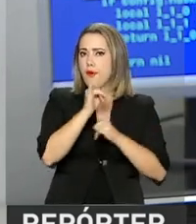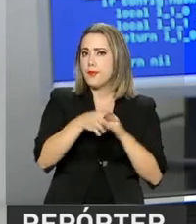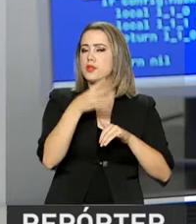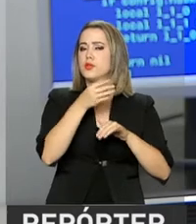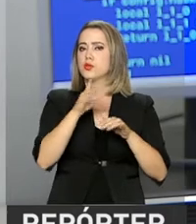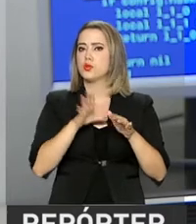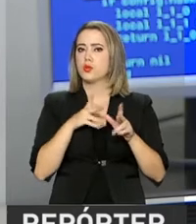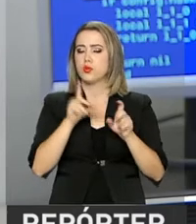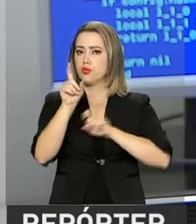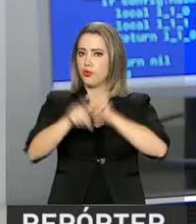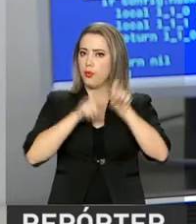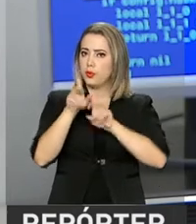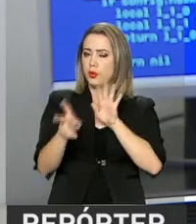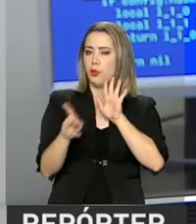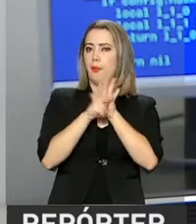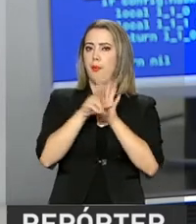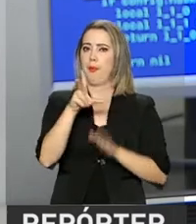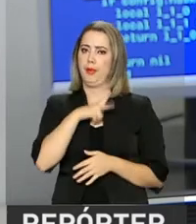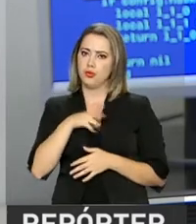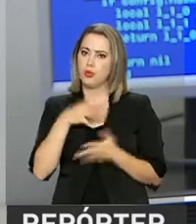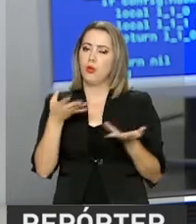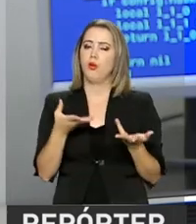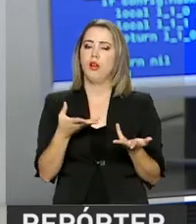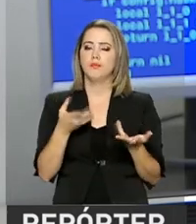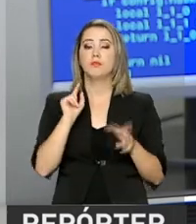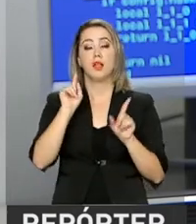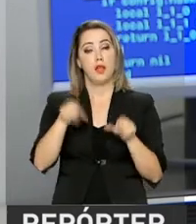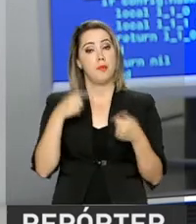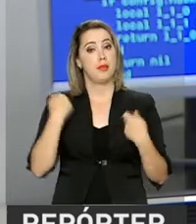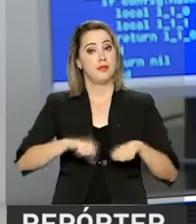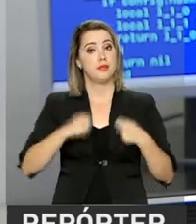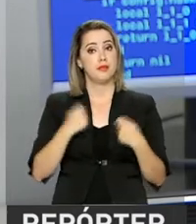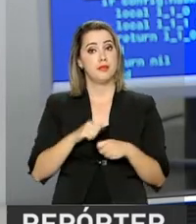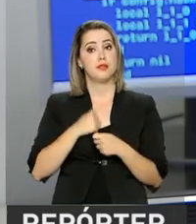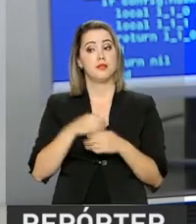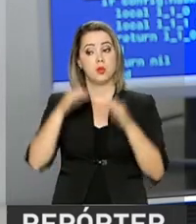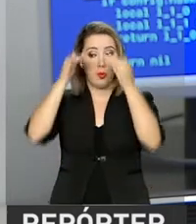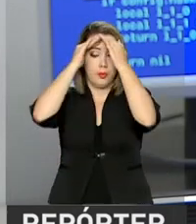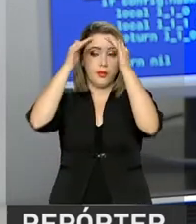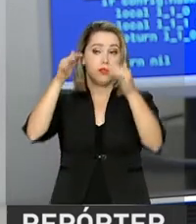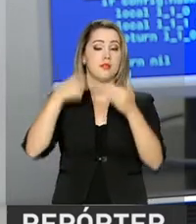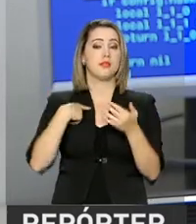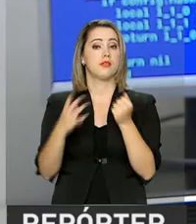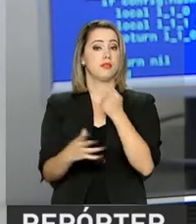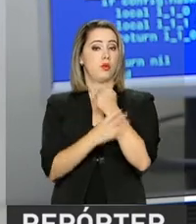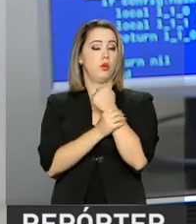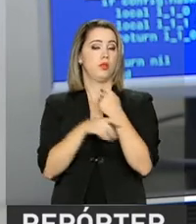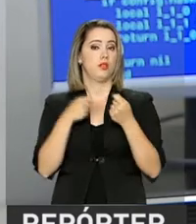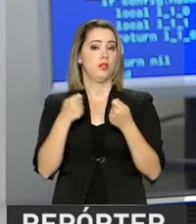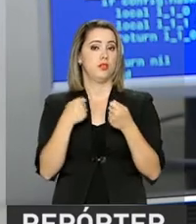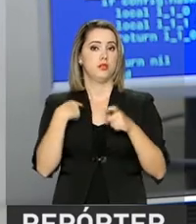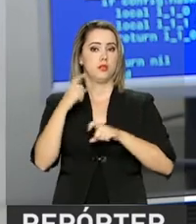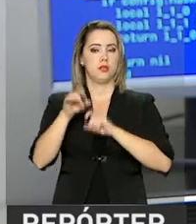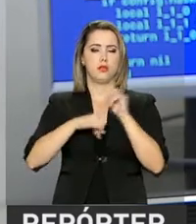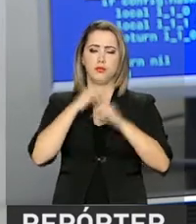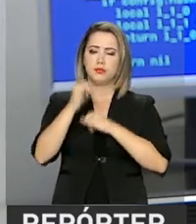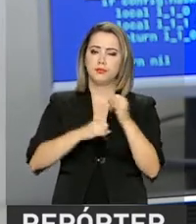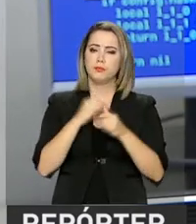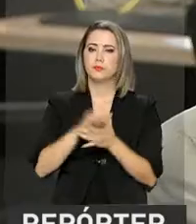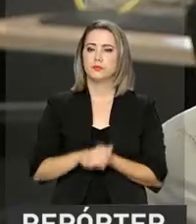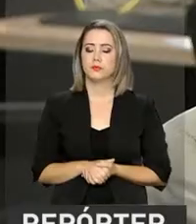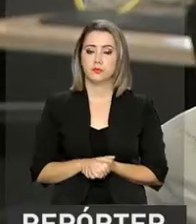cabeça para o cidadão por isso mais do que nunca é preciso seguir as orientações de segurança a hora de navegar na internet